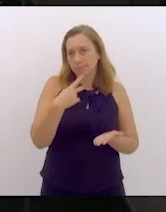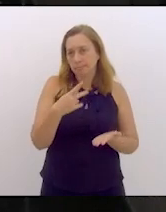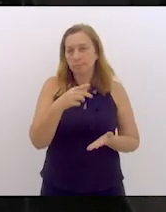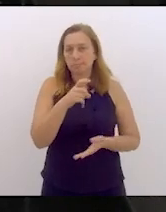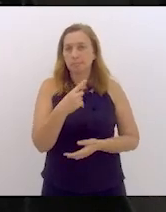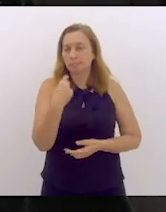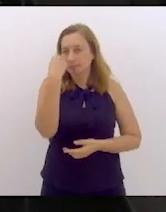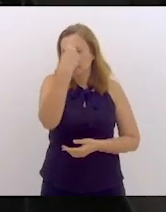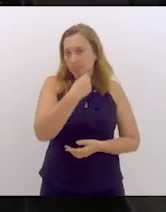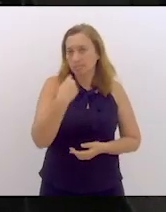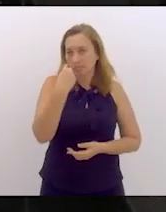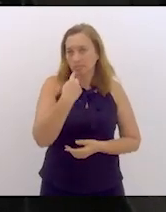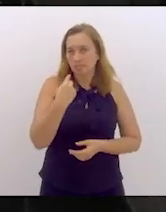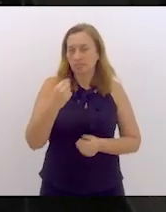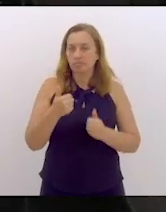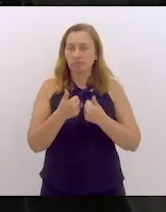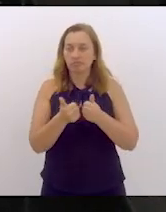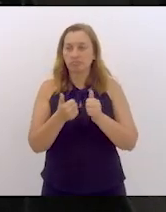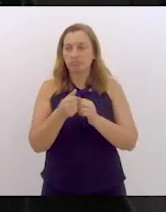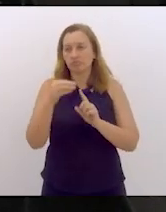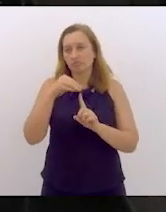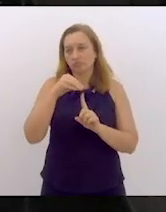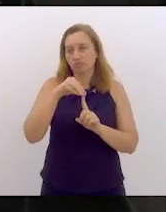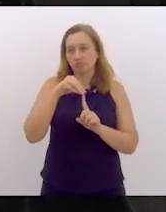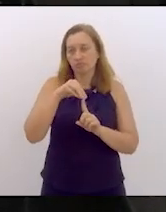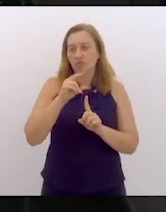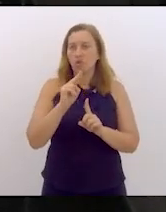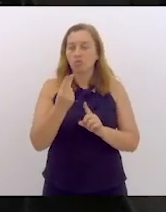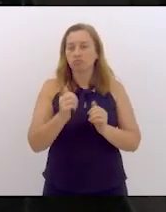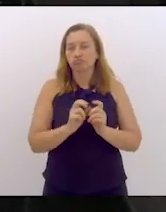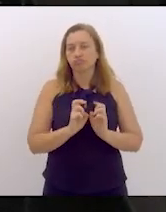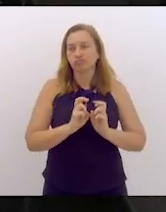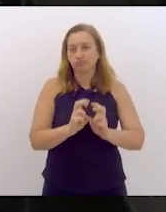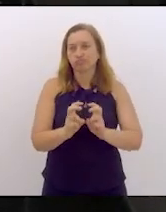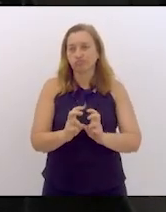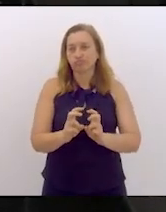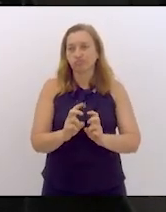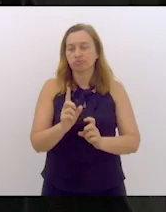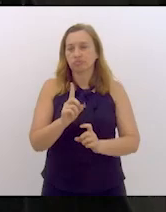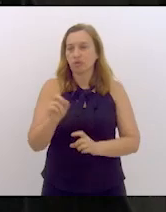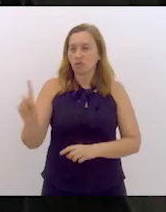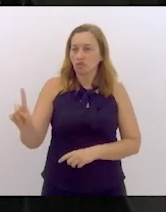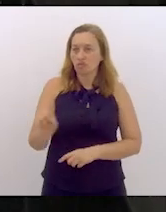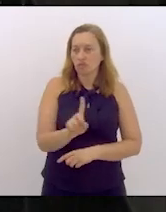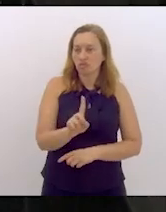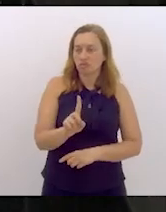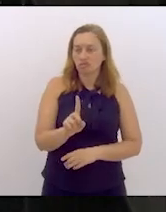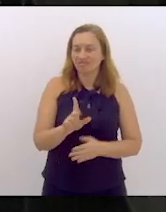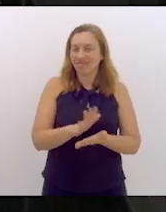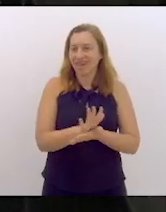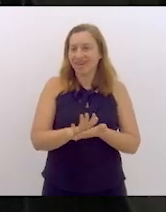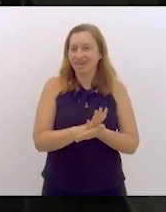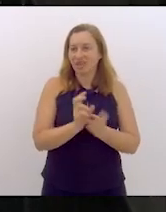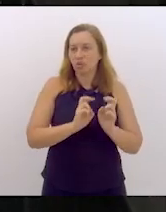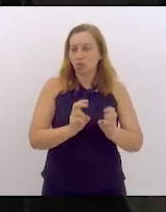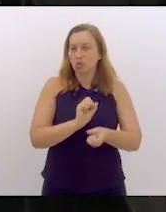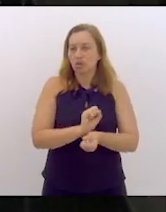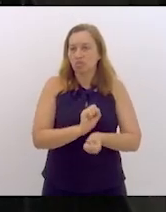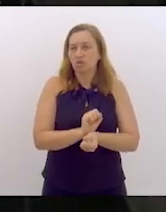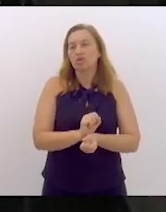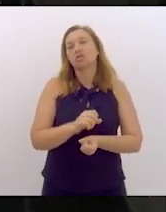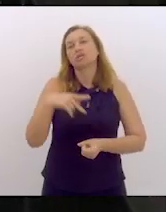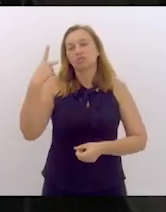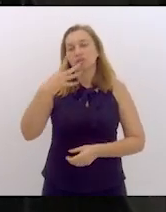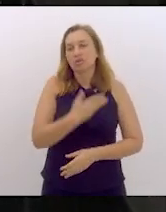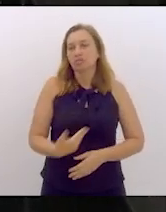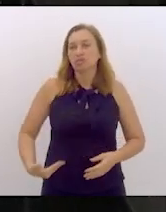se você fica uma hora no ponto de ônibus ou numa estação de trem e o trem não passa o ônibus não passa isso tem a ver com